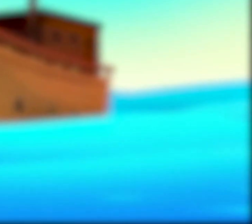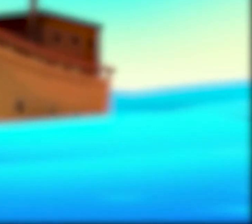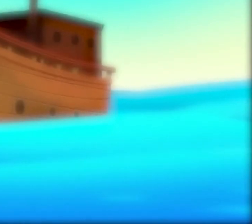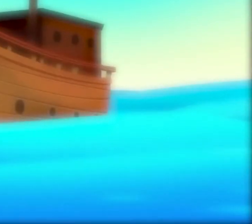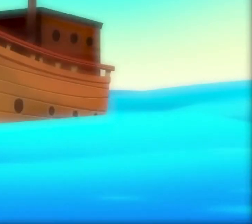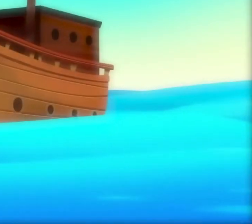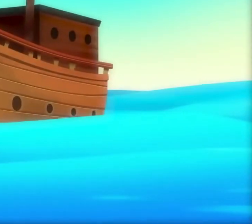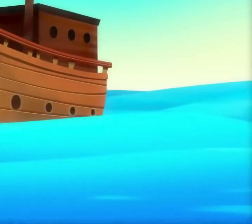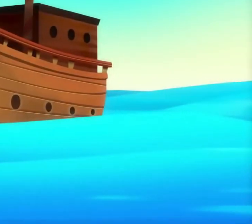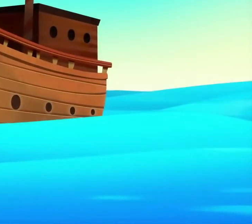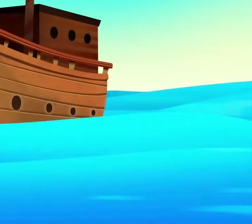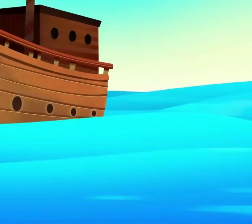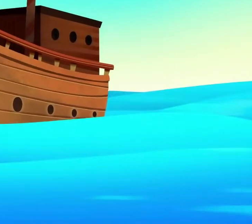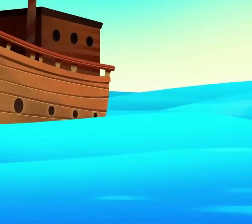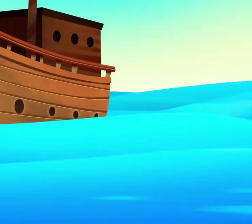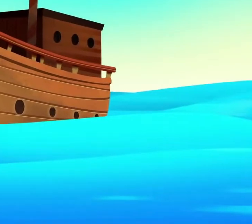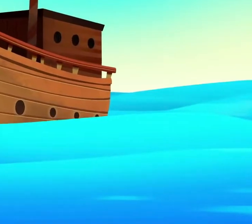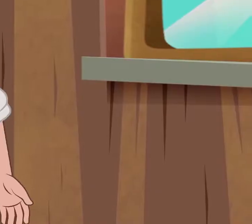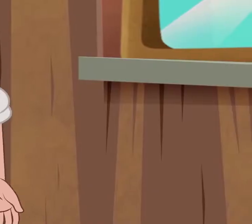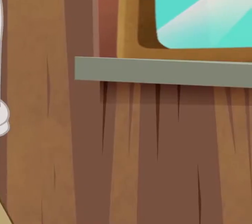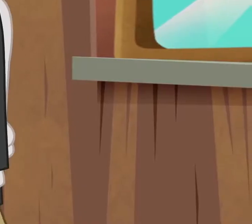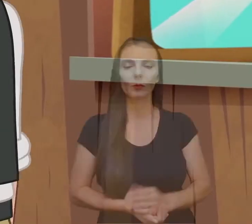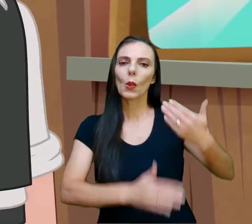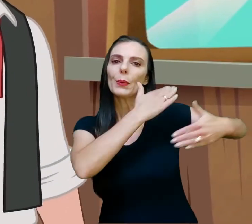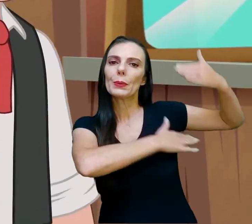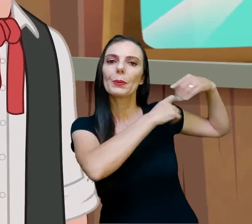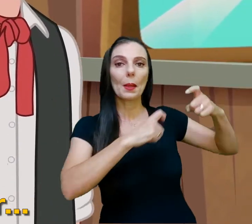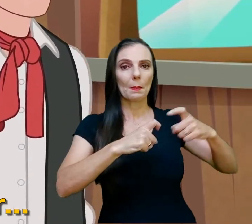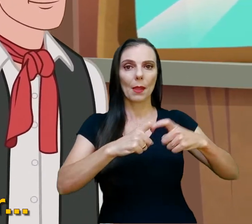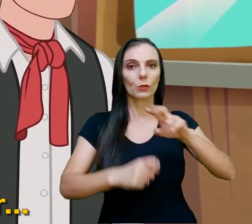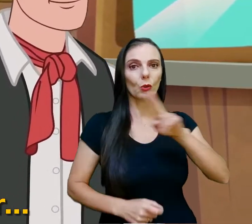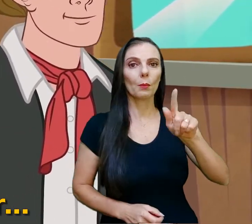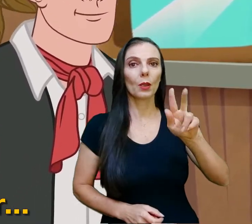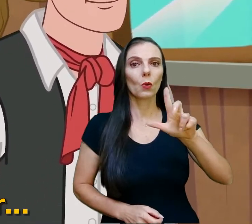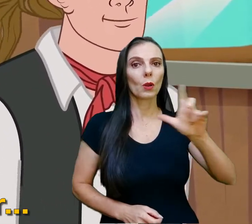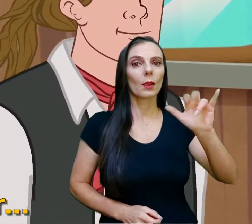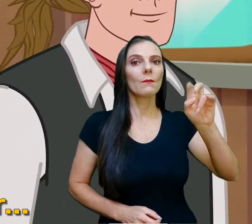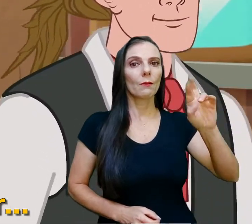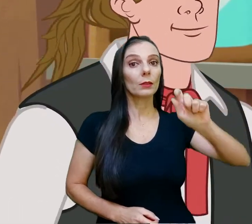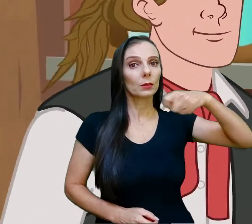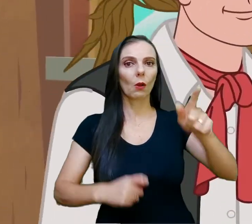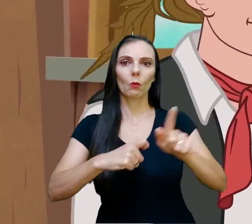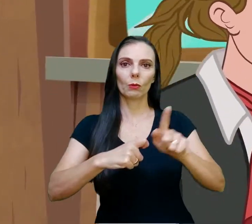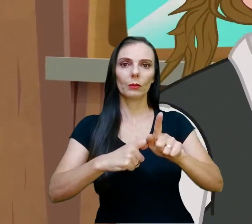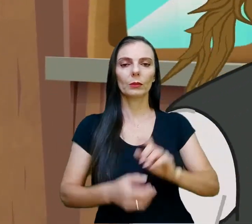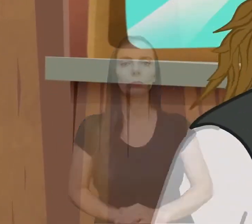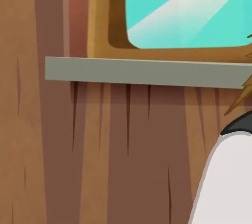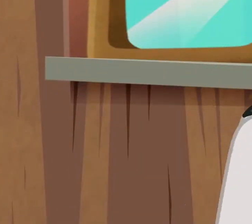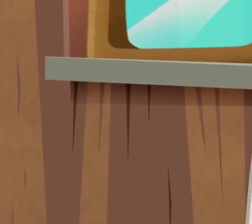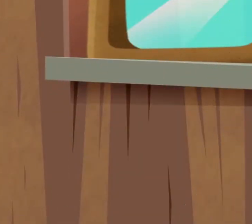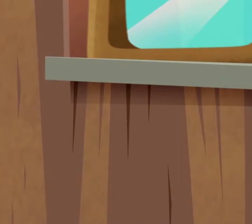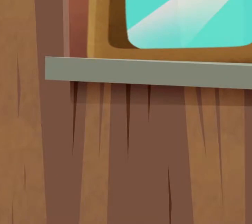As Viagens de Gulliver. Era uma vez um médico chamado Gulliver.